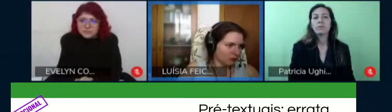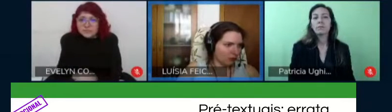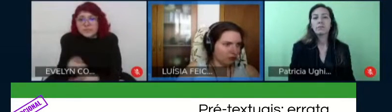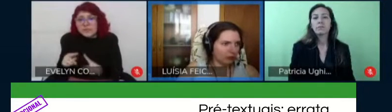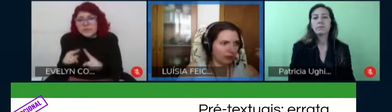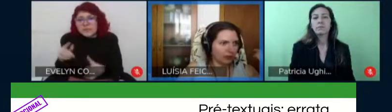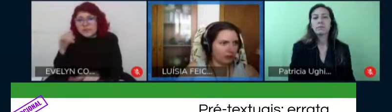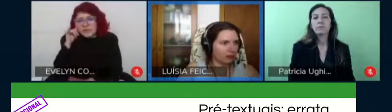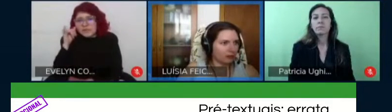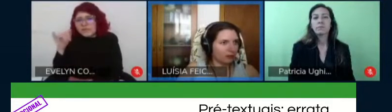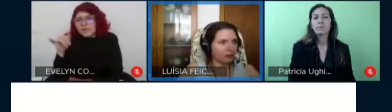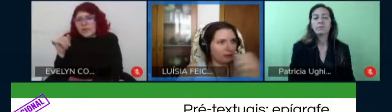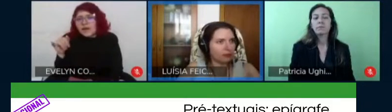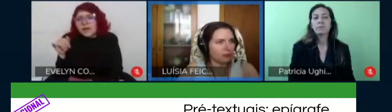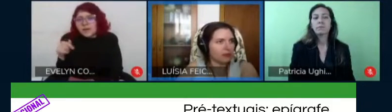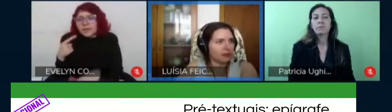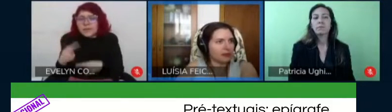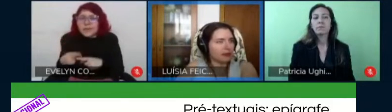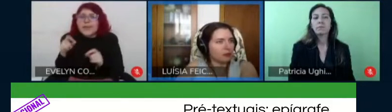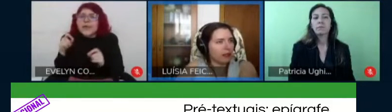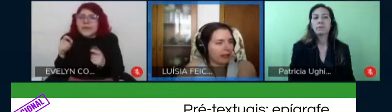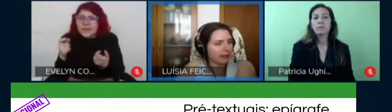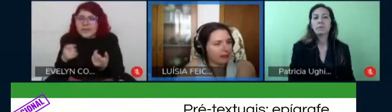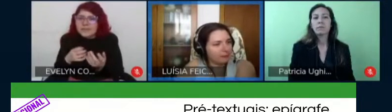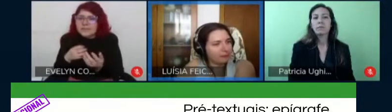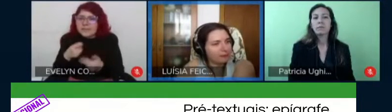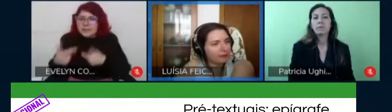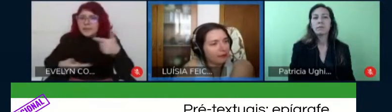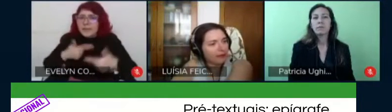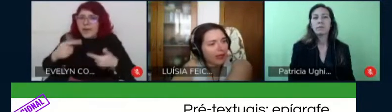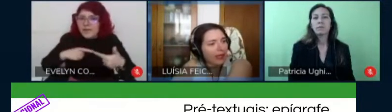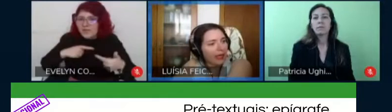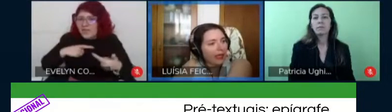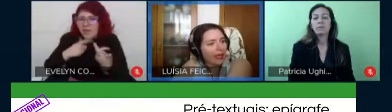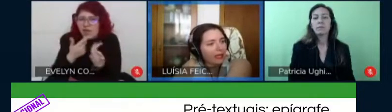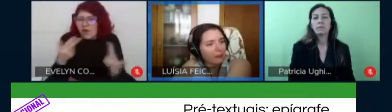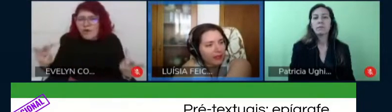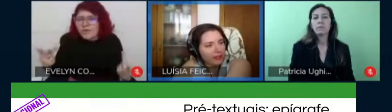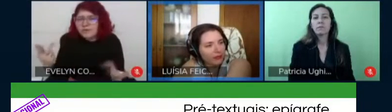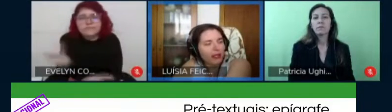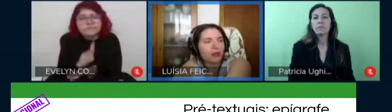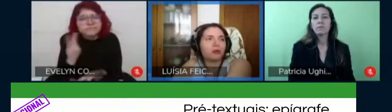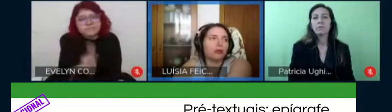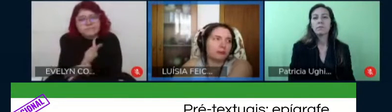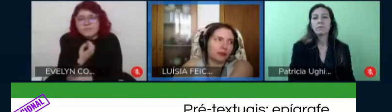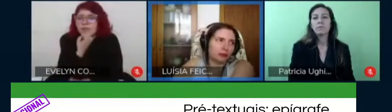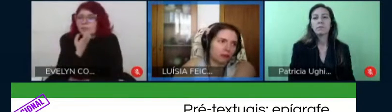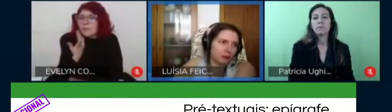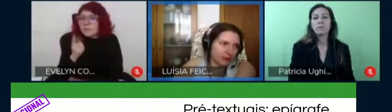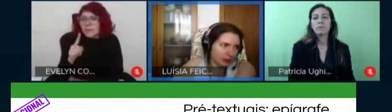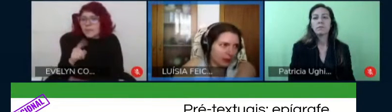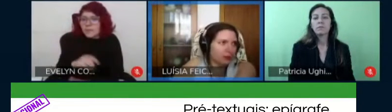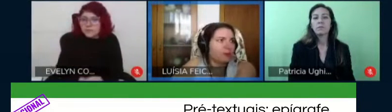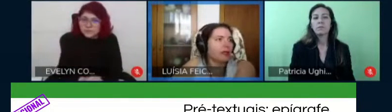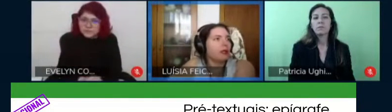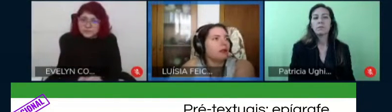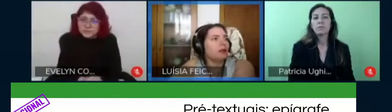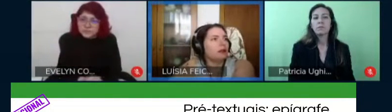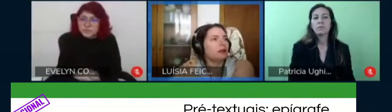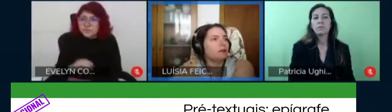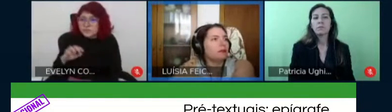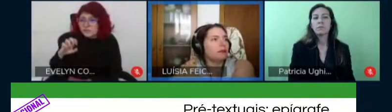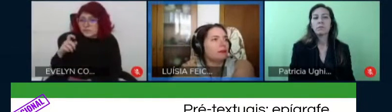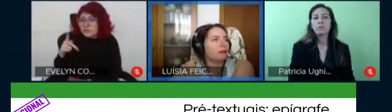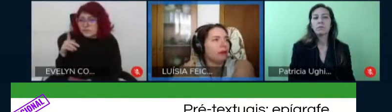como um descuido, já que tu precisar de uma errata. A epígrafe é outro elemento opcional.